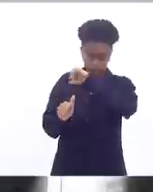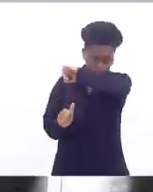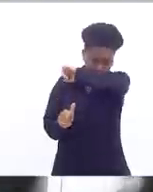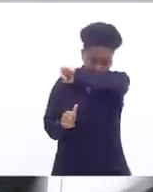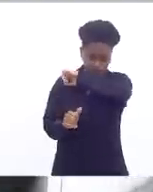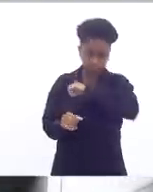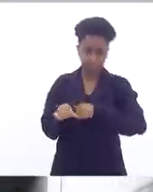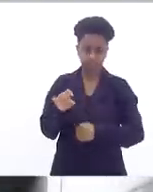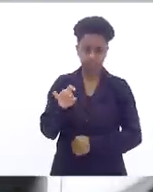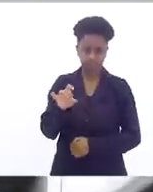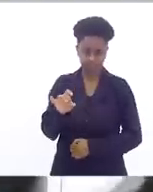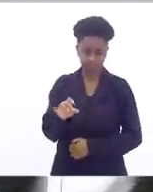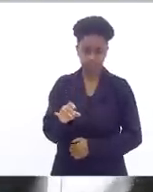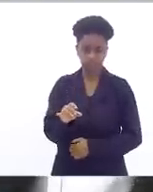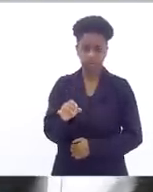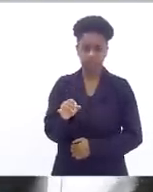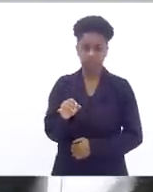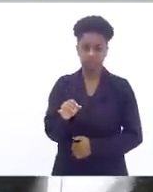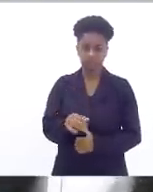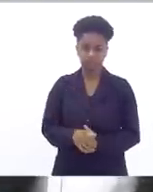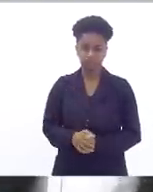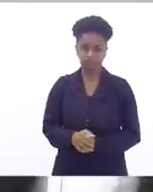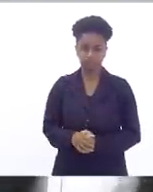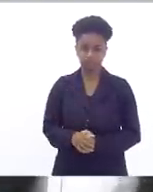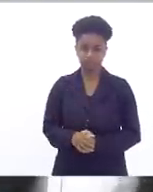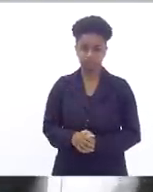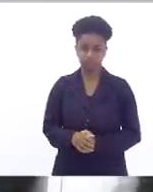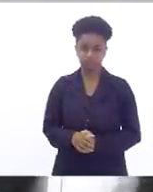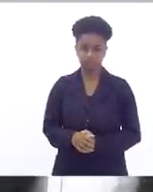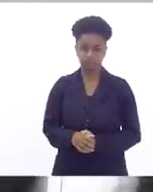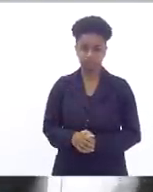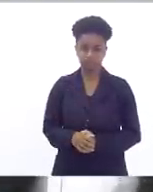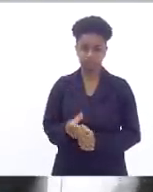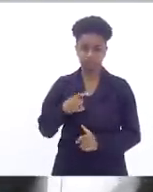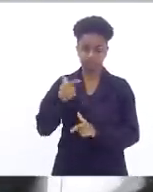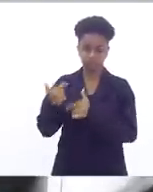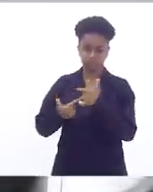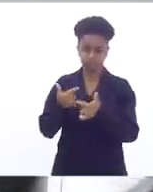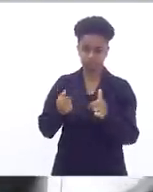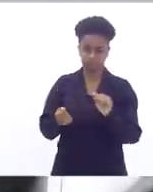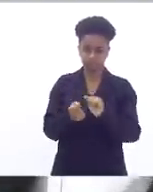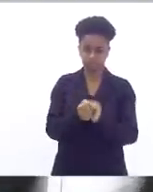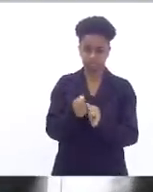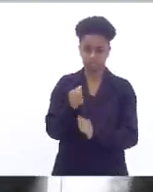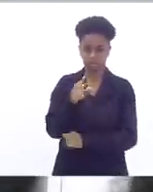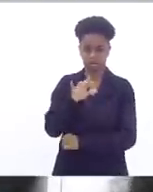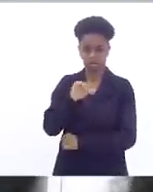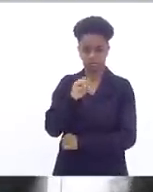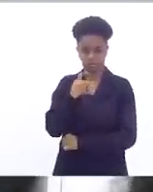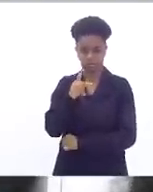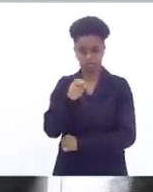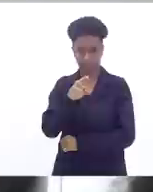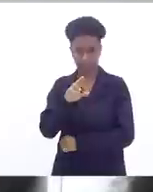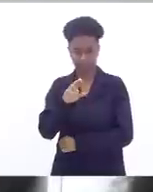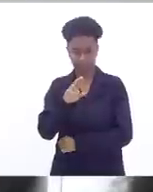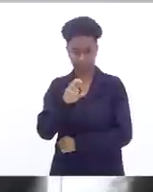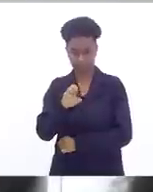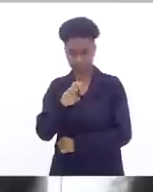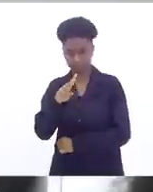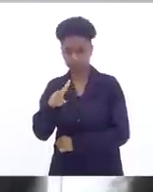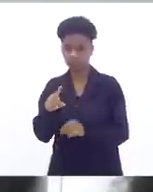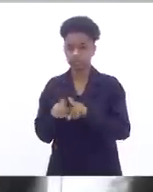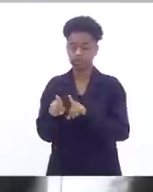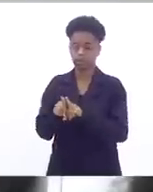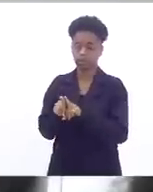das pensões é um trabalho conjunto entre Casa Civil e Rio previdência porque o sistema é o sig RH